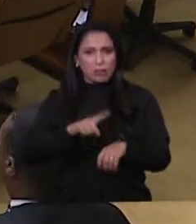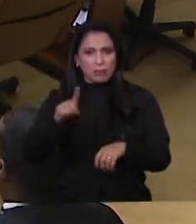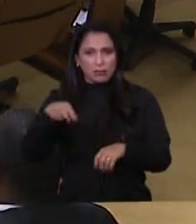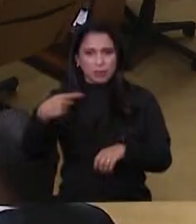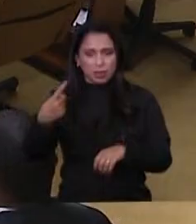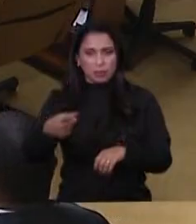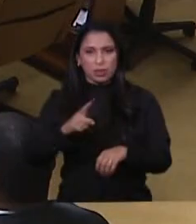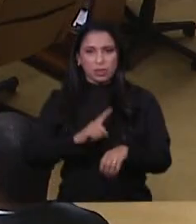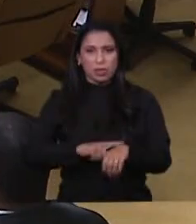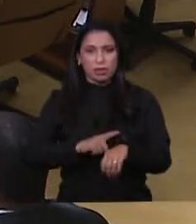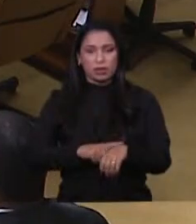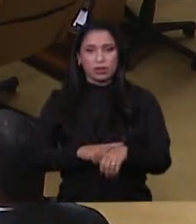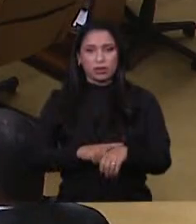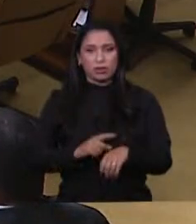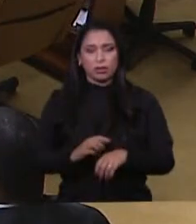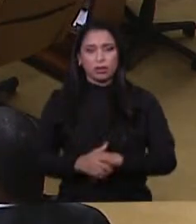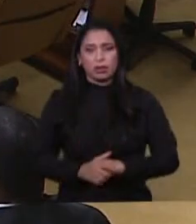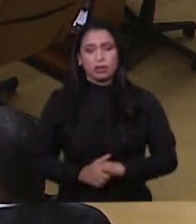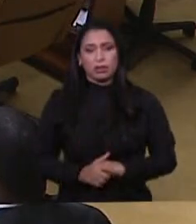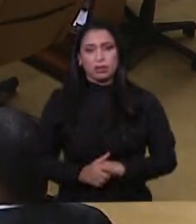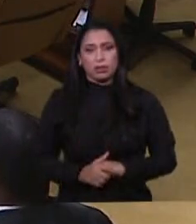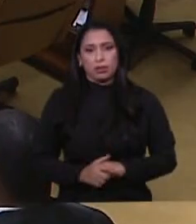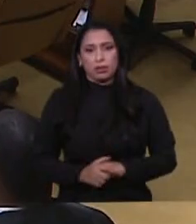hora. 15 para uma?